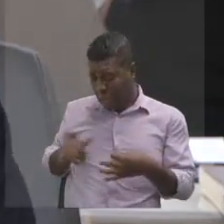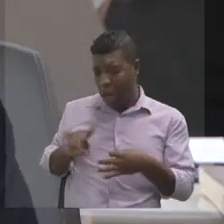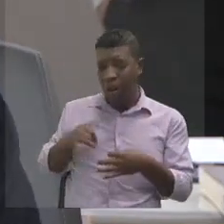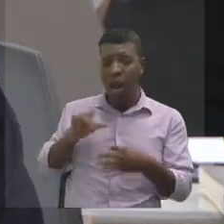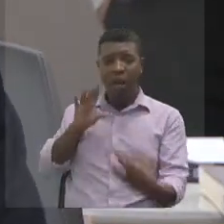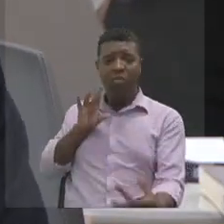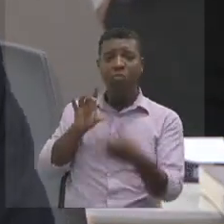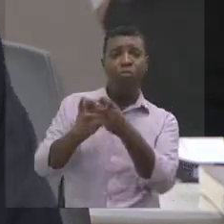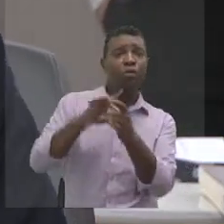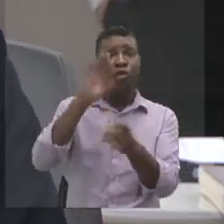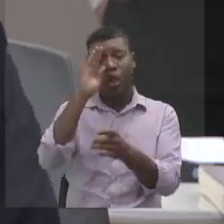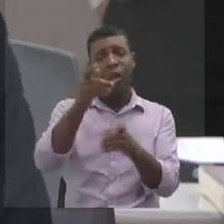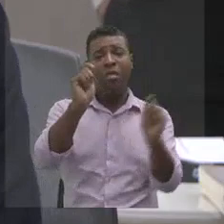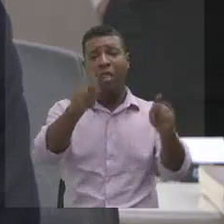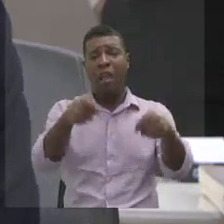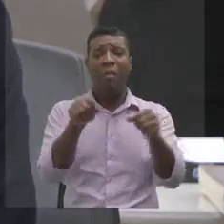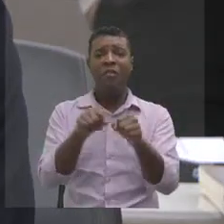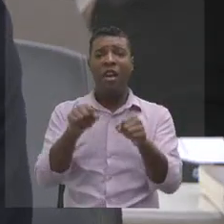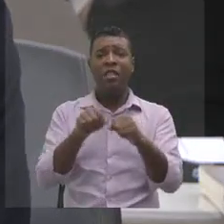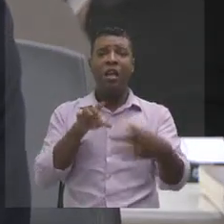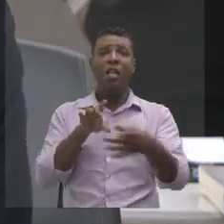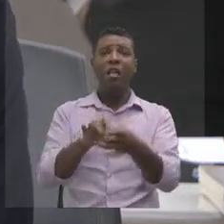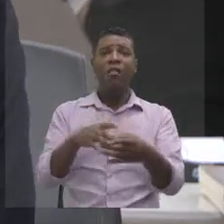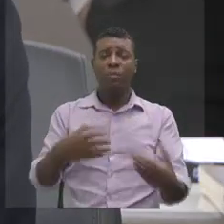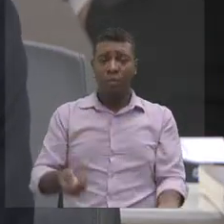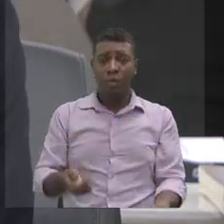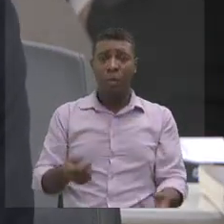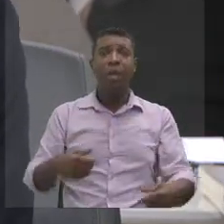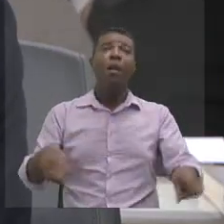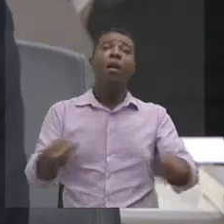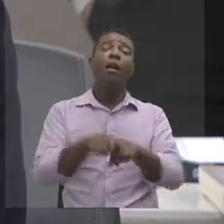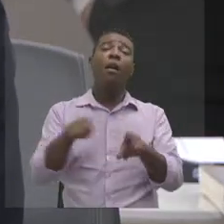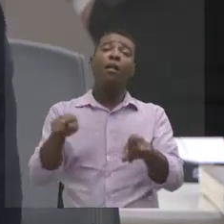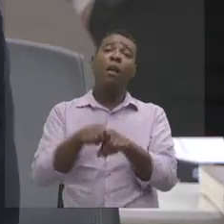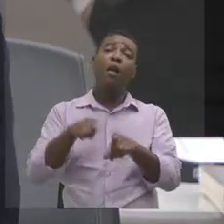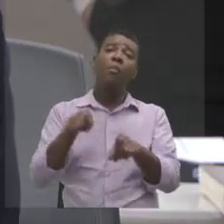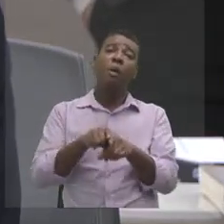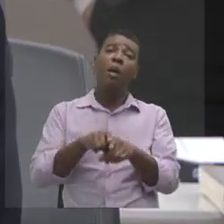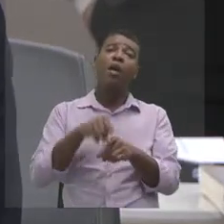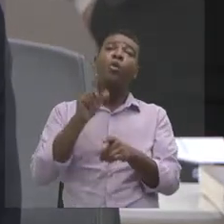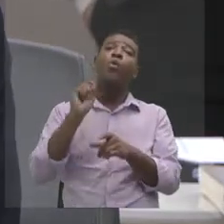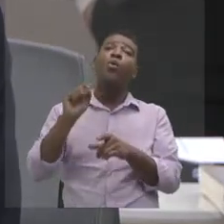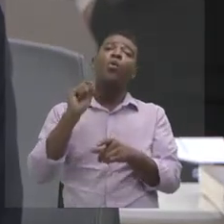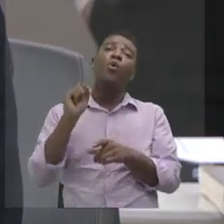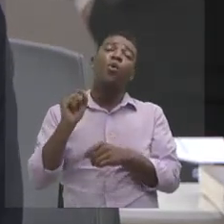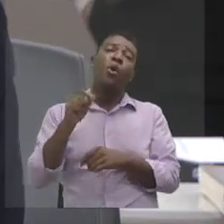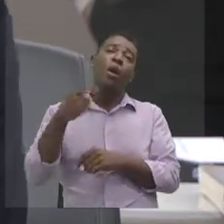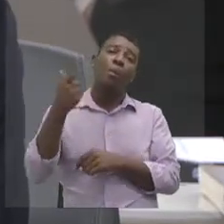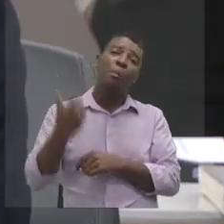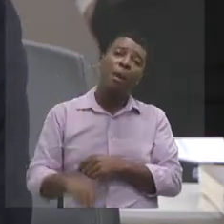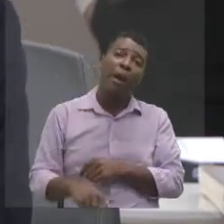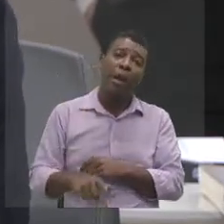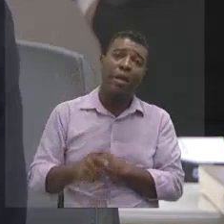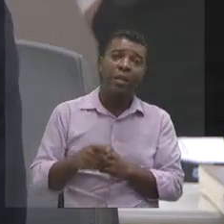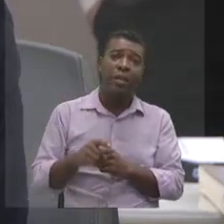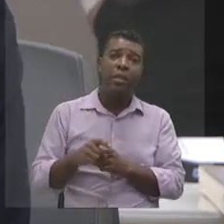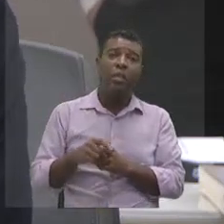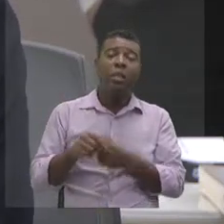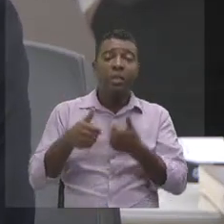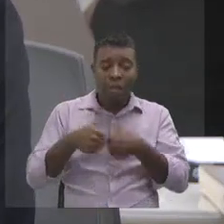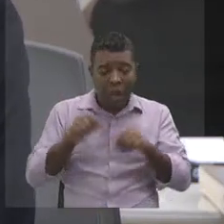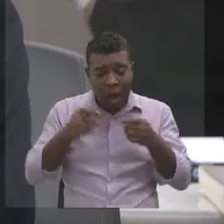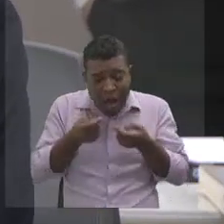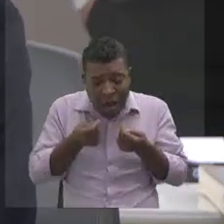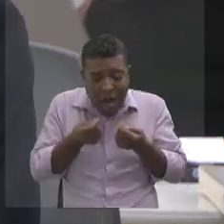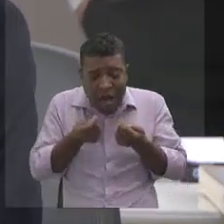essa integração e tem numa etapa ainda preliminar mas com esforços aí de né melhoria da